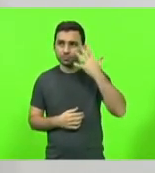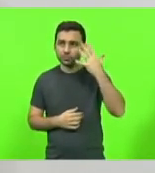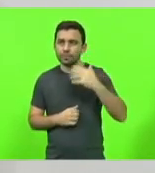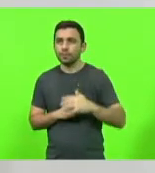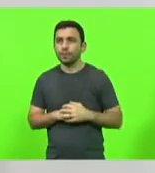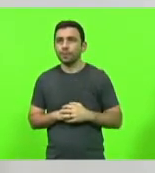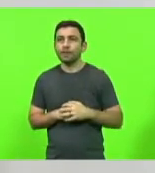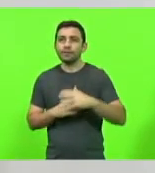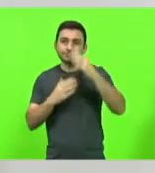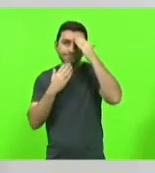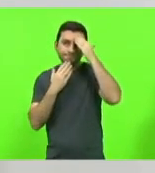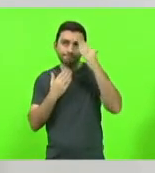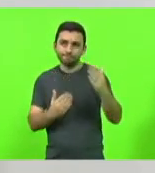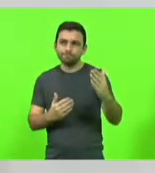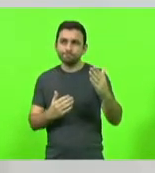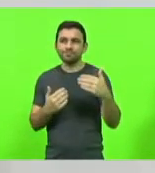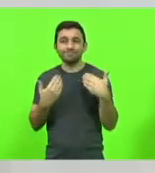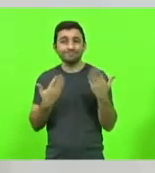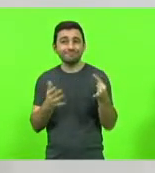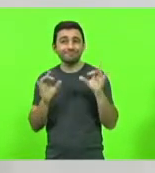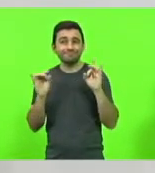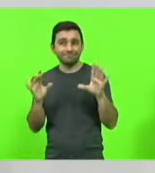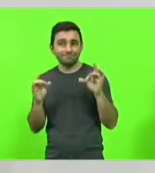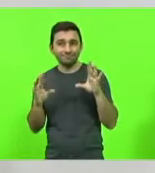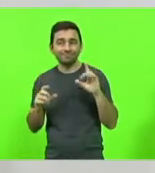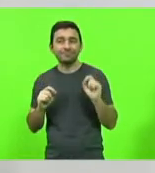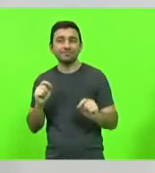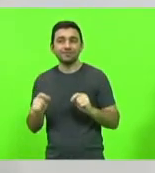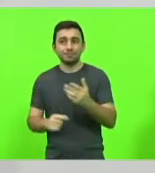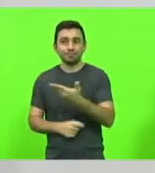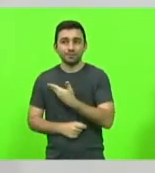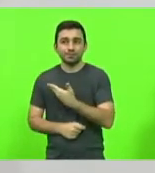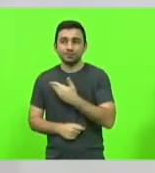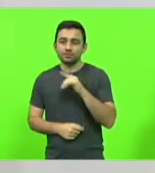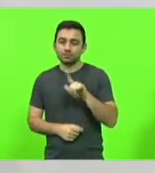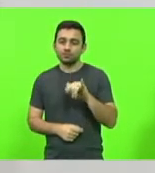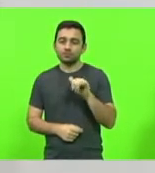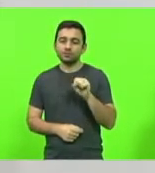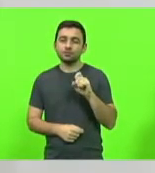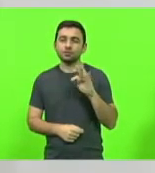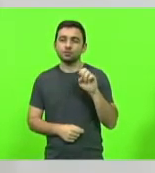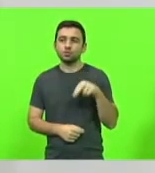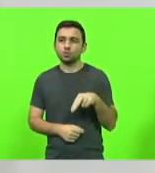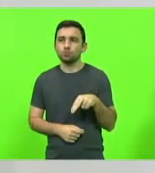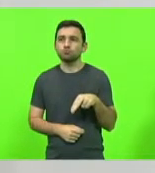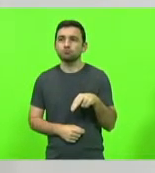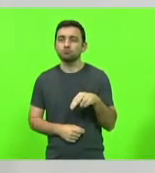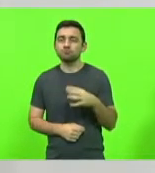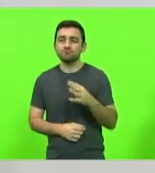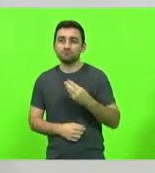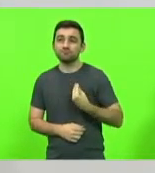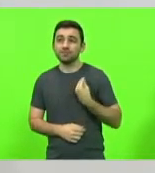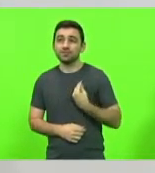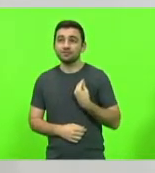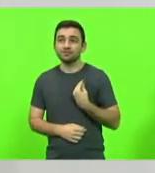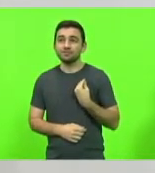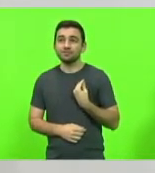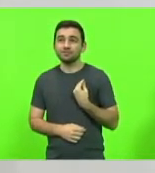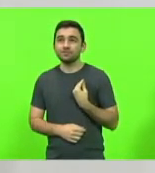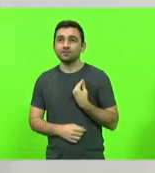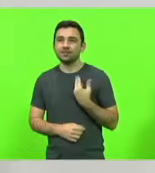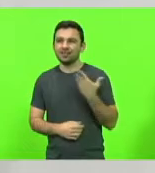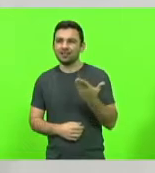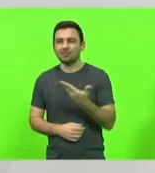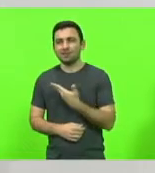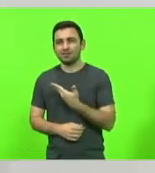um agradecimento especial ao meu amigo Linston, que está presente ali hoje, um amigo aí que veio fazer